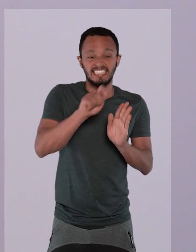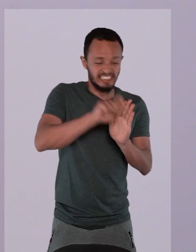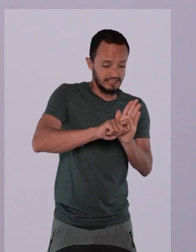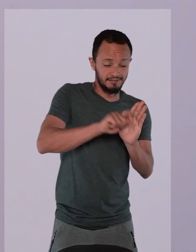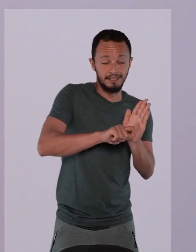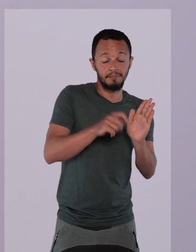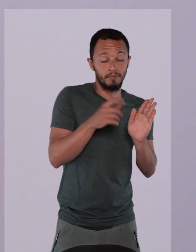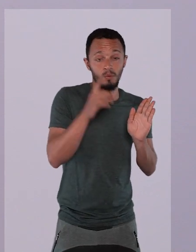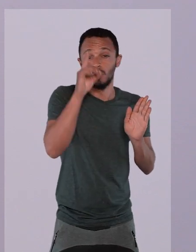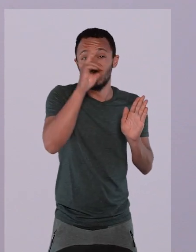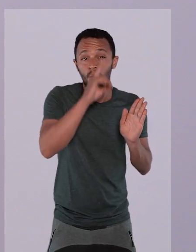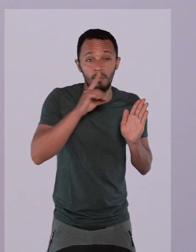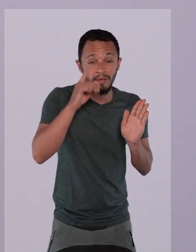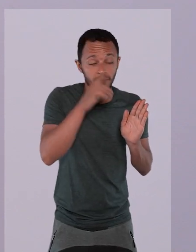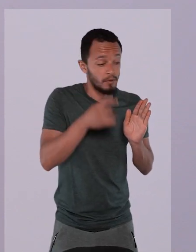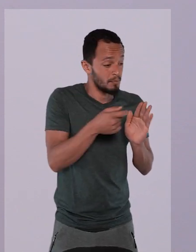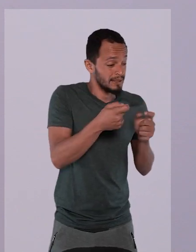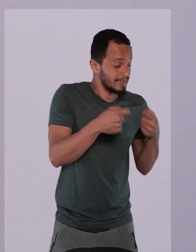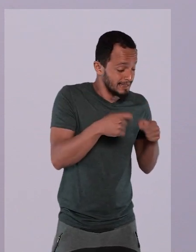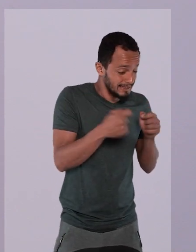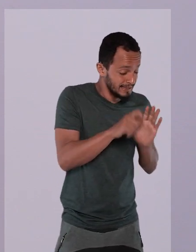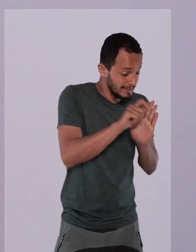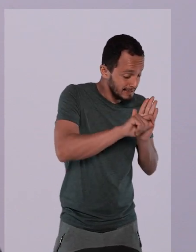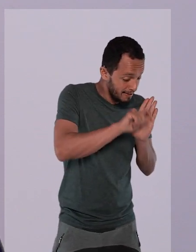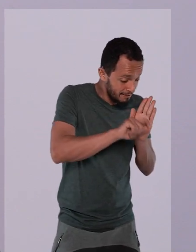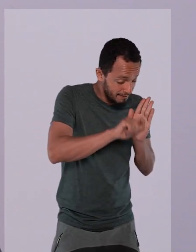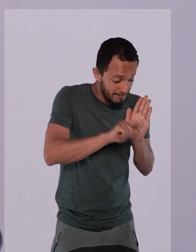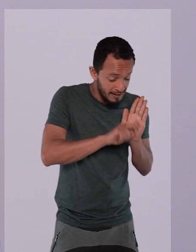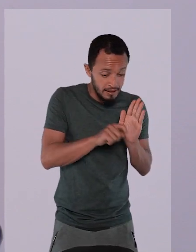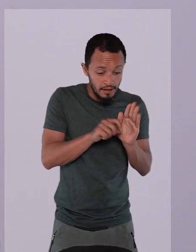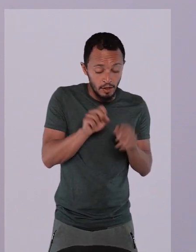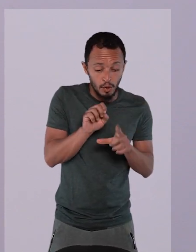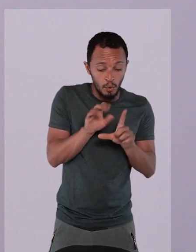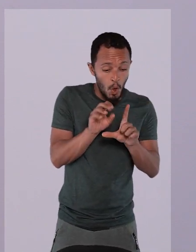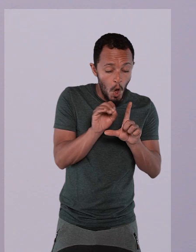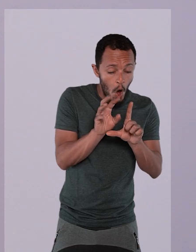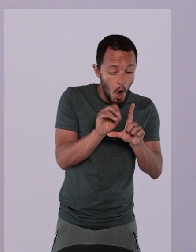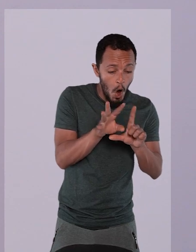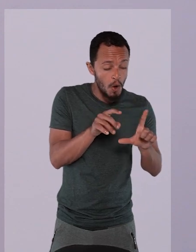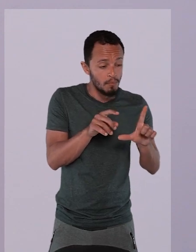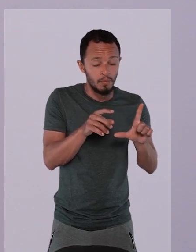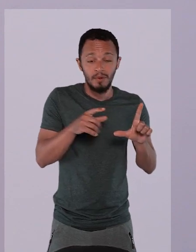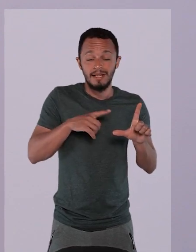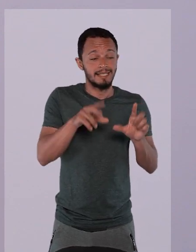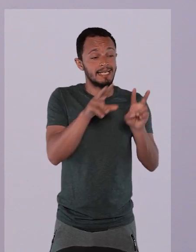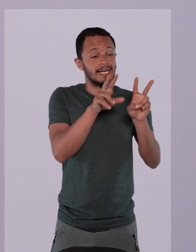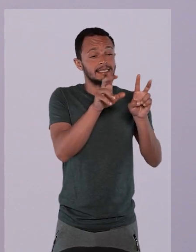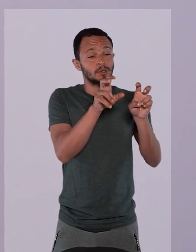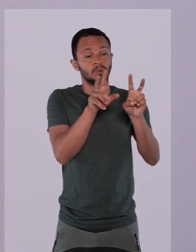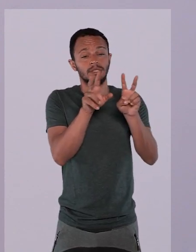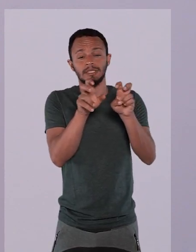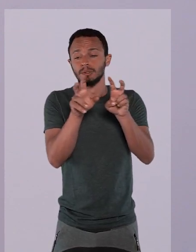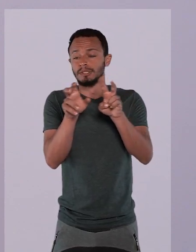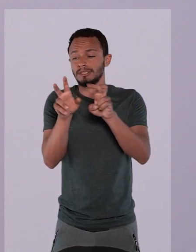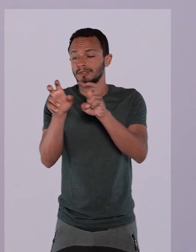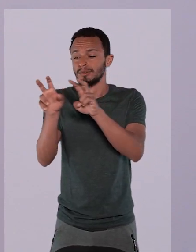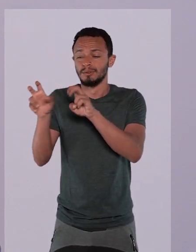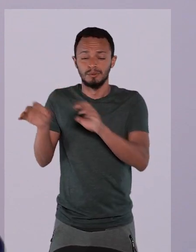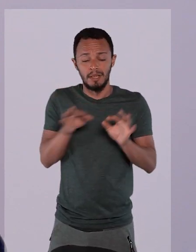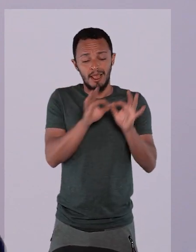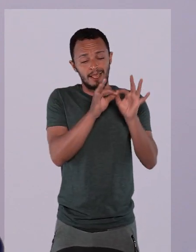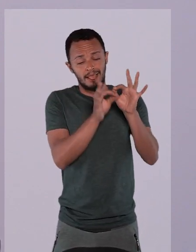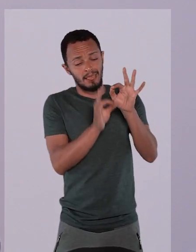Deus, eu tenho que escrever a coluna do Globo, né? Sobre o que eu vou escrever, mas tem tanto assunto, é uma coisa assim infinita,